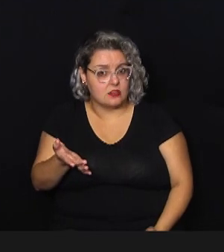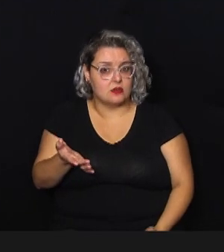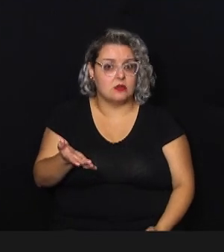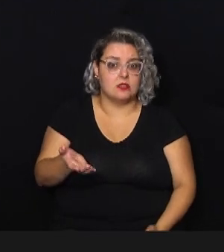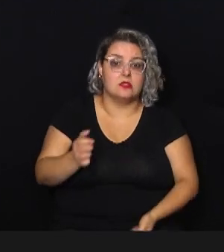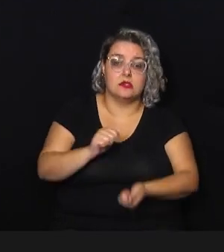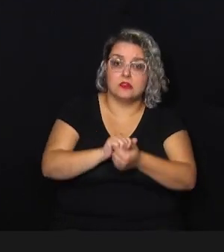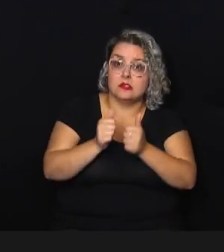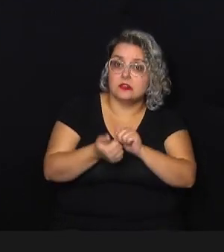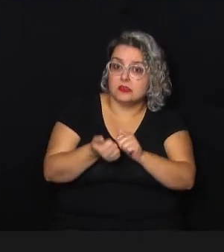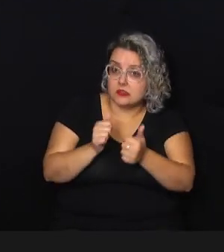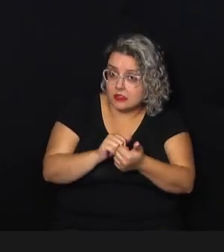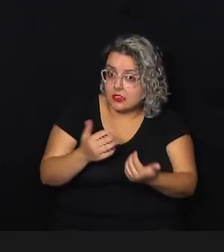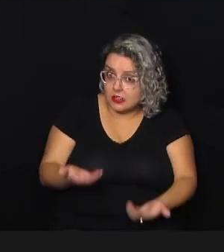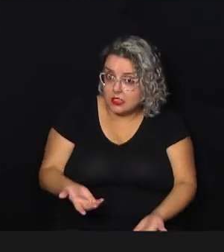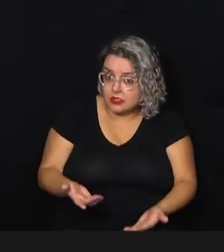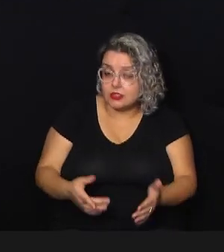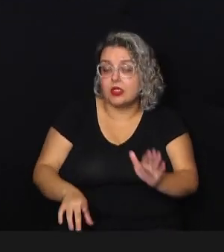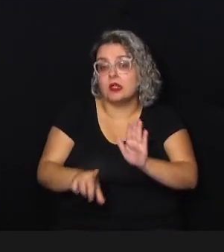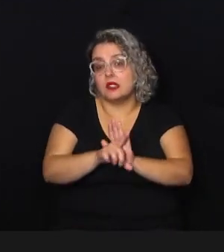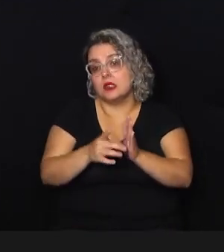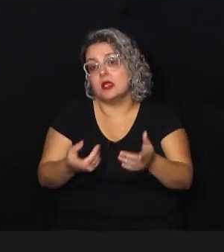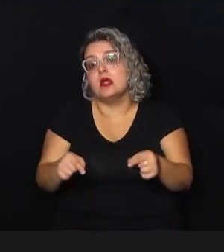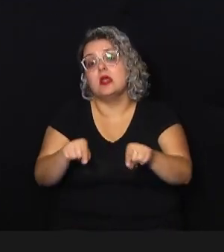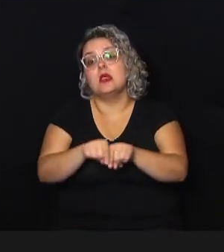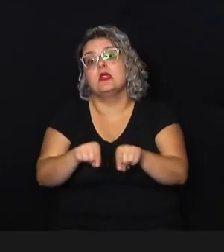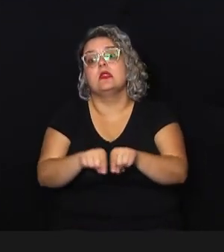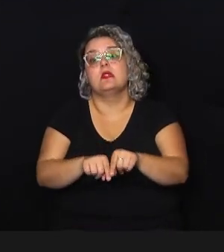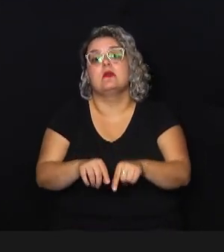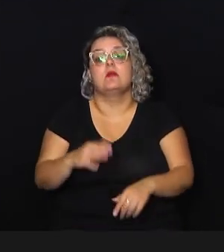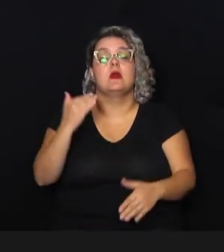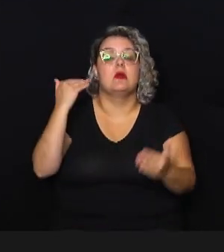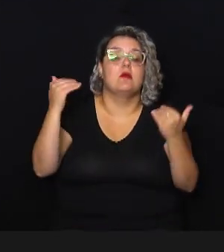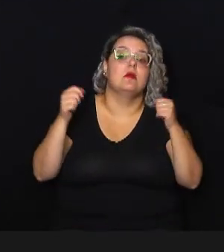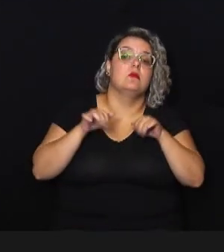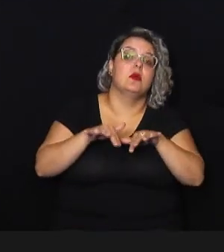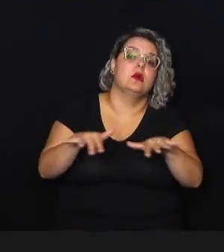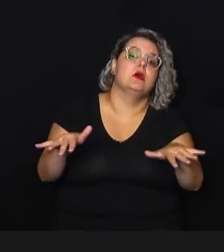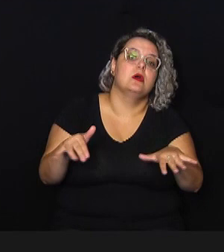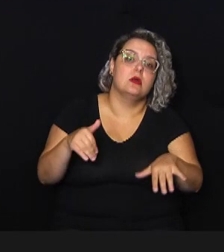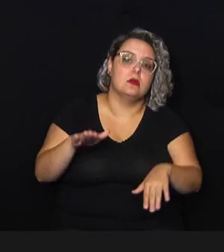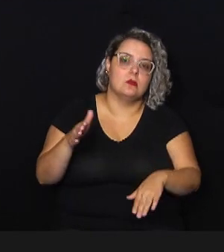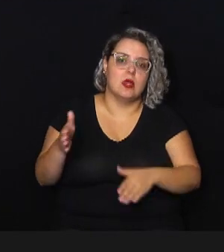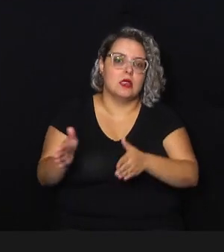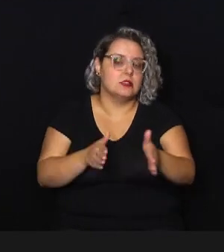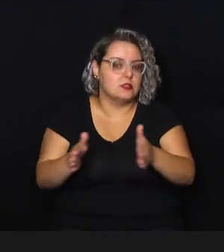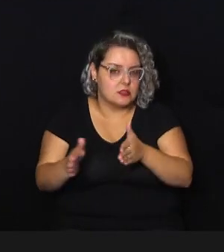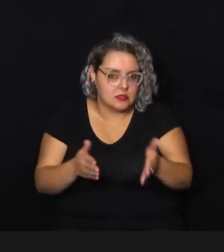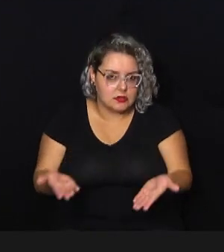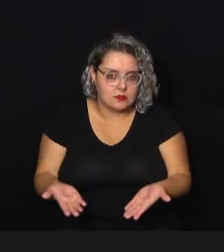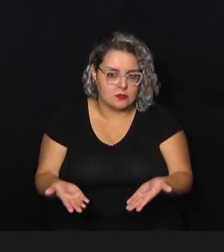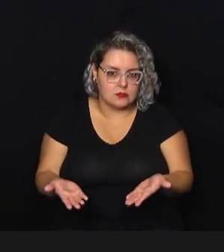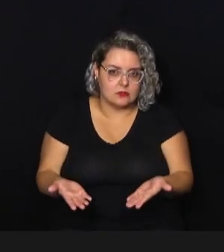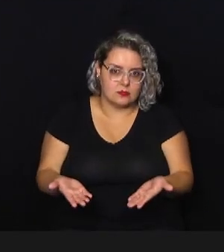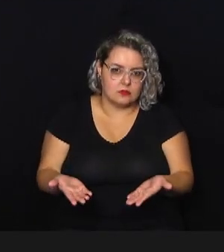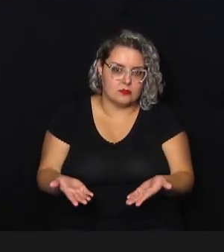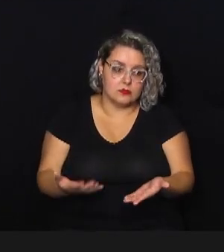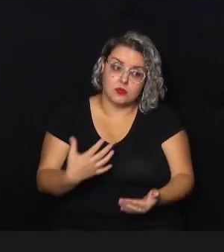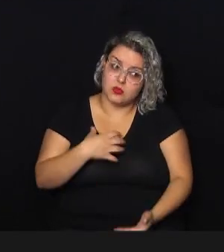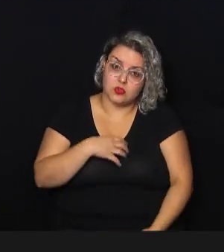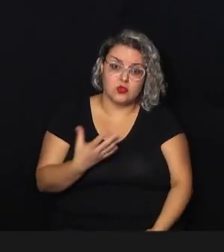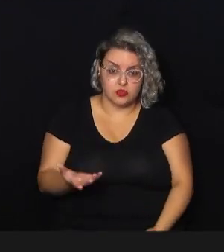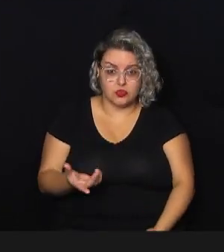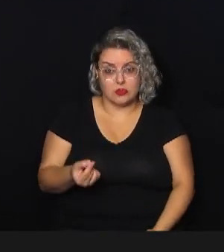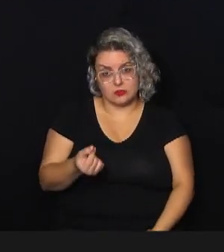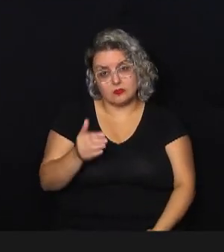à legislação, ela também populariza e dá mais acessibilidade de uma forma mais